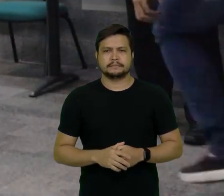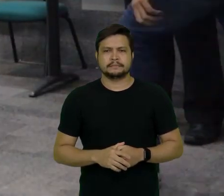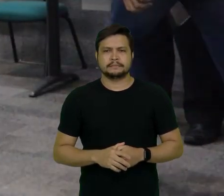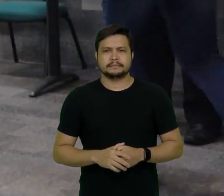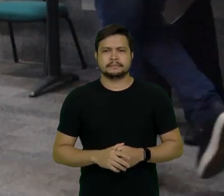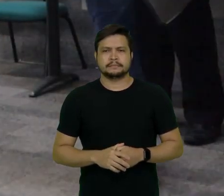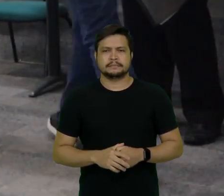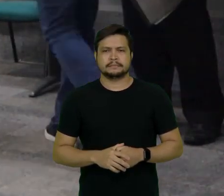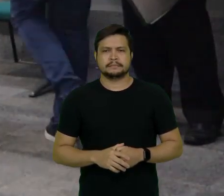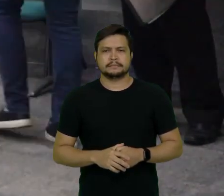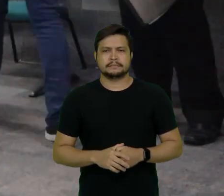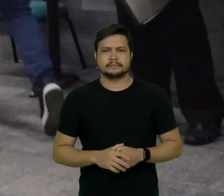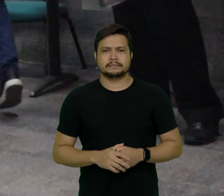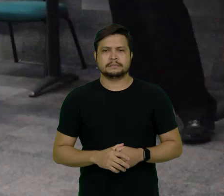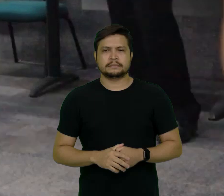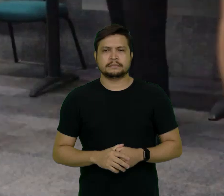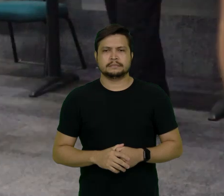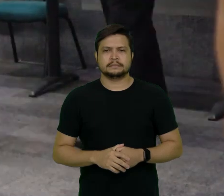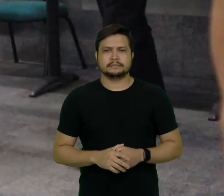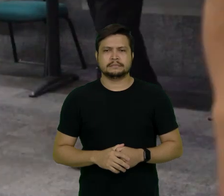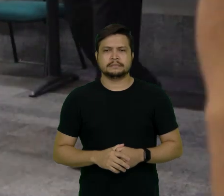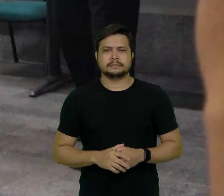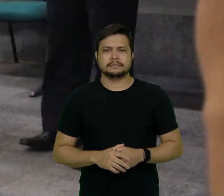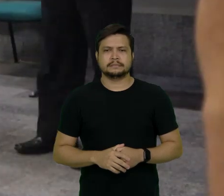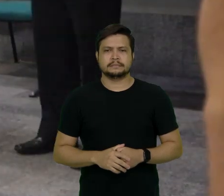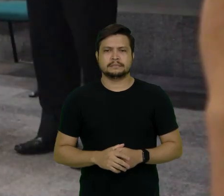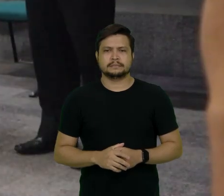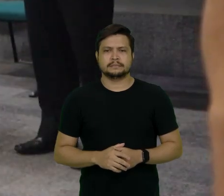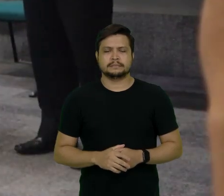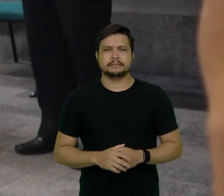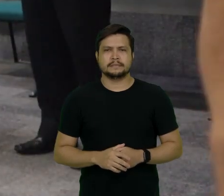Lado direito. Lado direito.